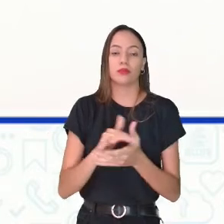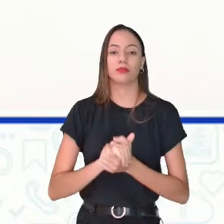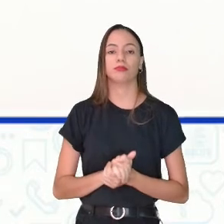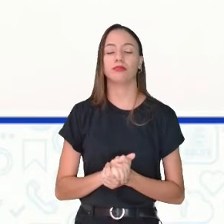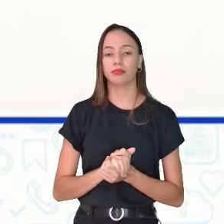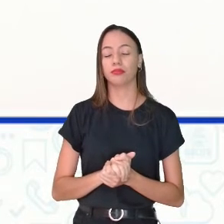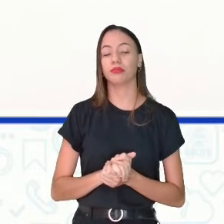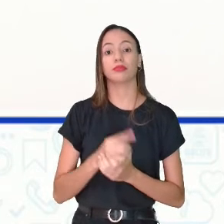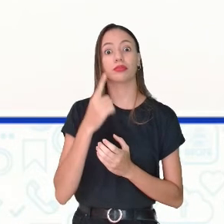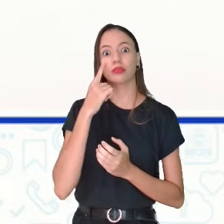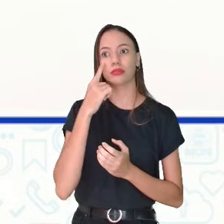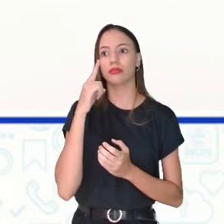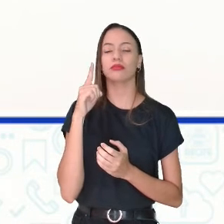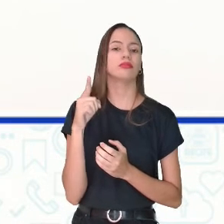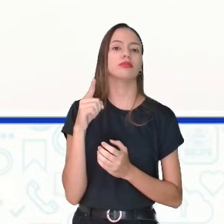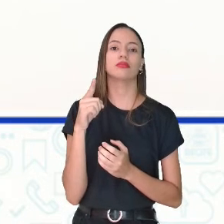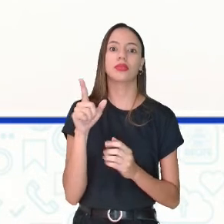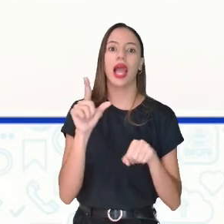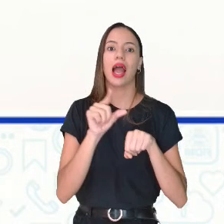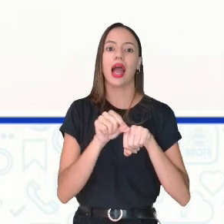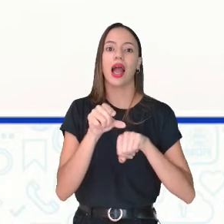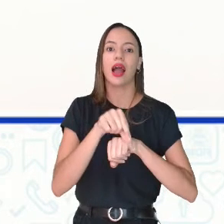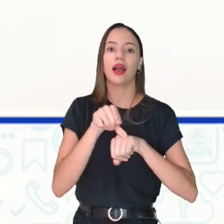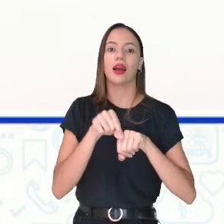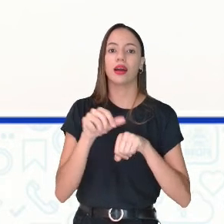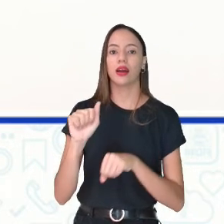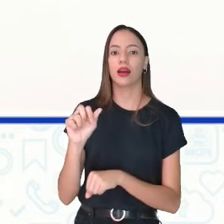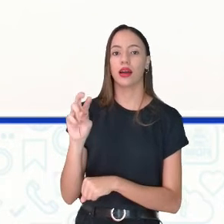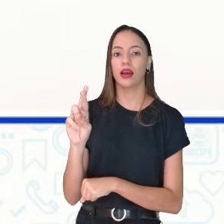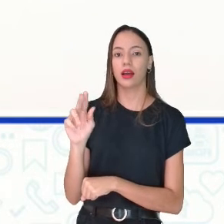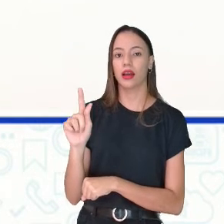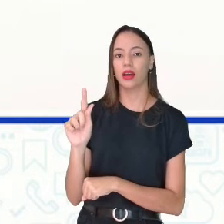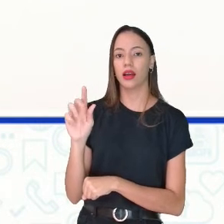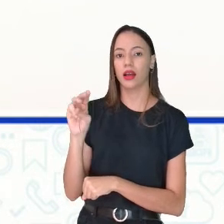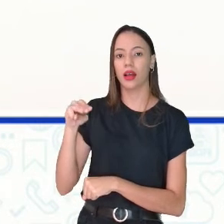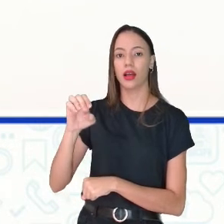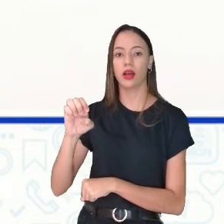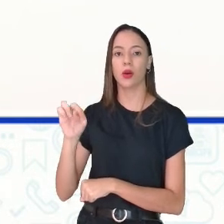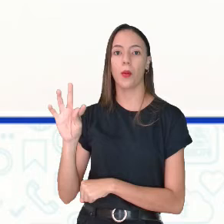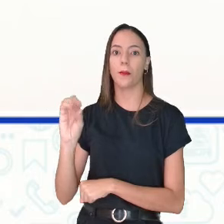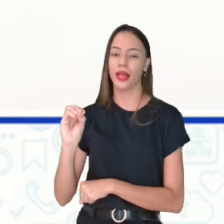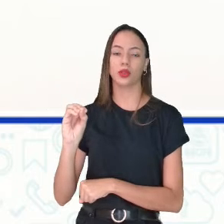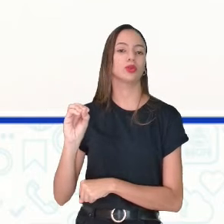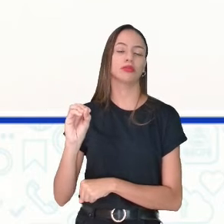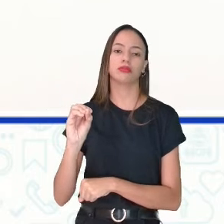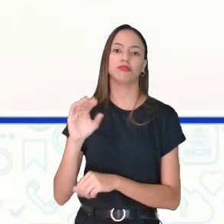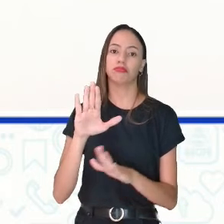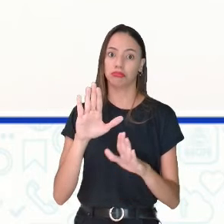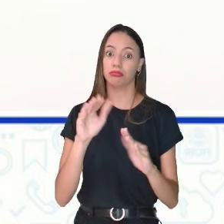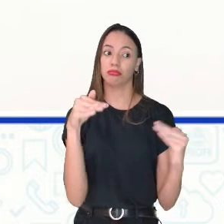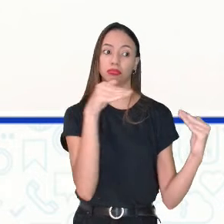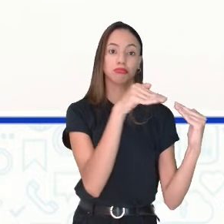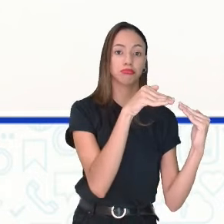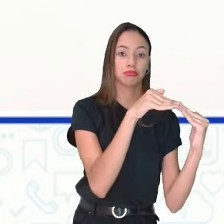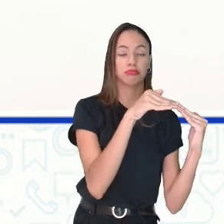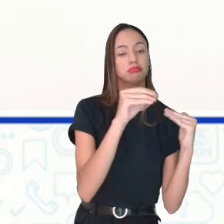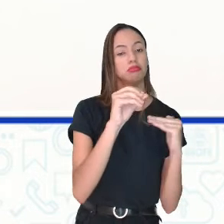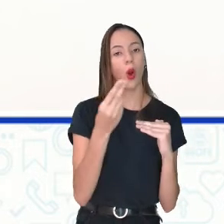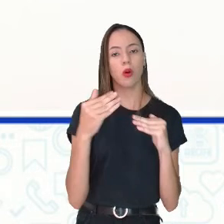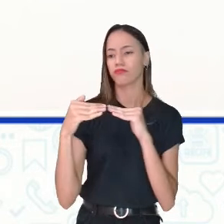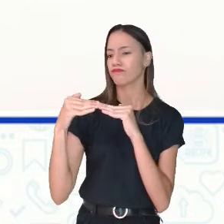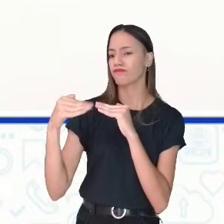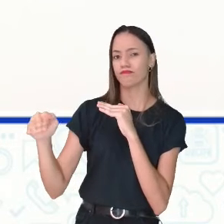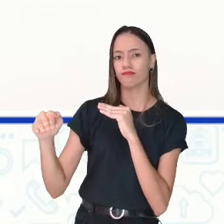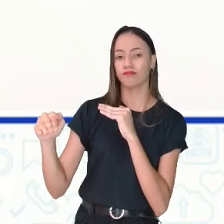Modalidade textual, a argumentação. Então, se argumenta, não é, concordando ou discordando.